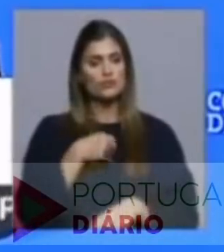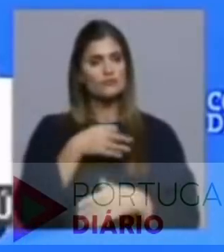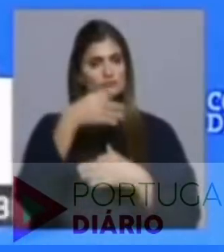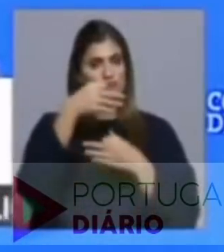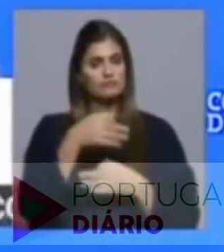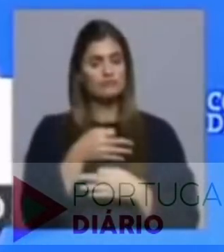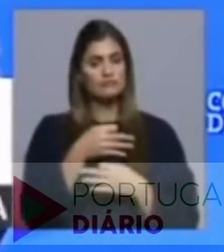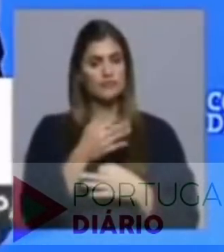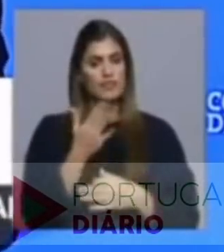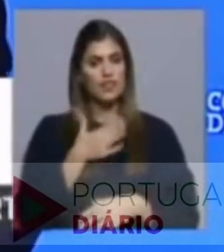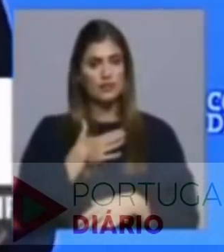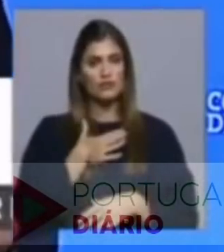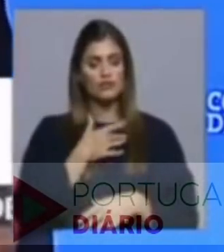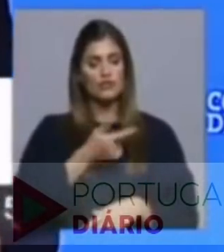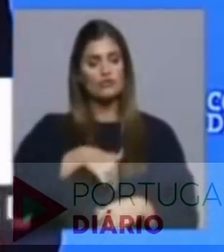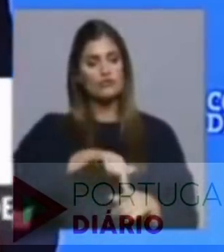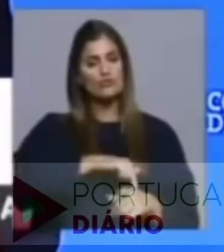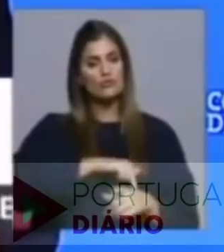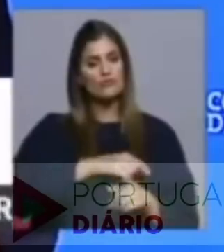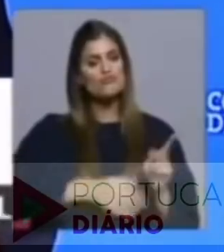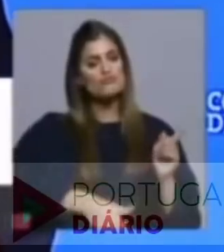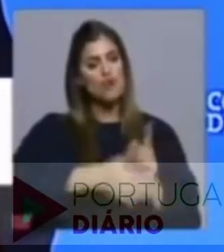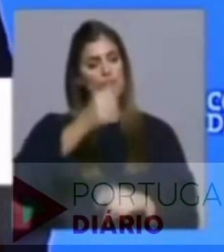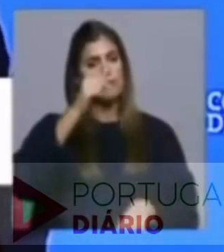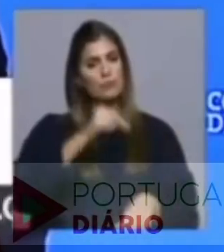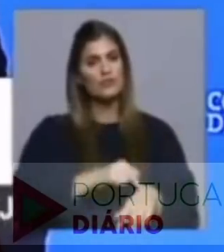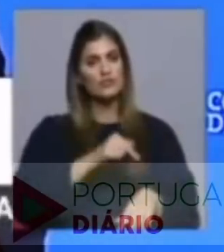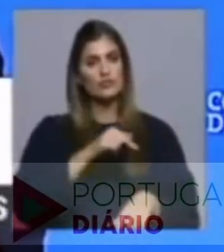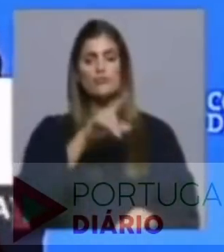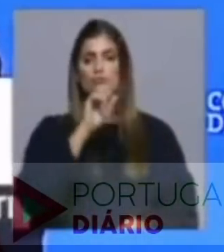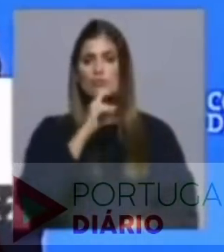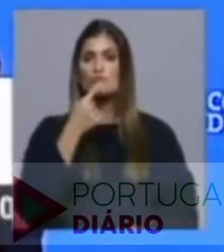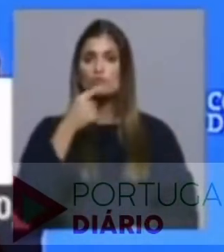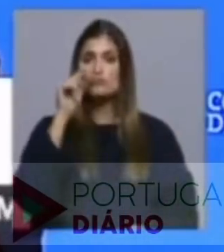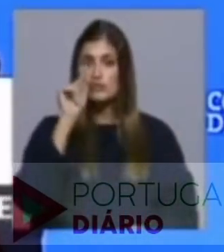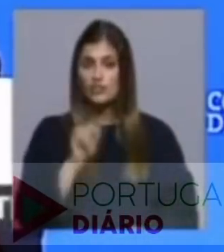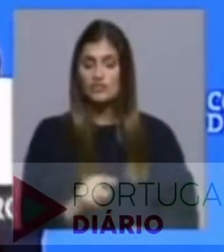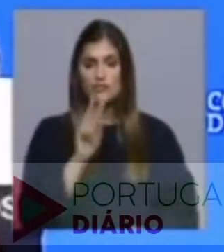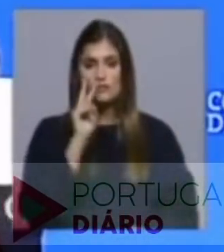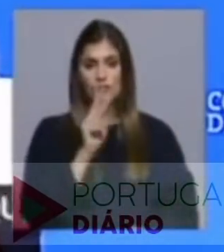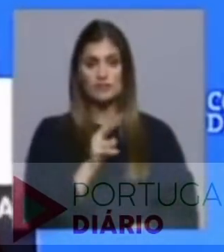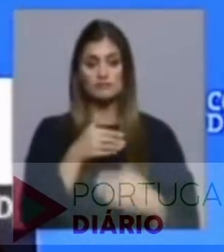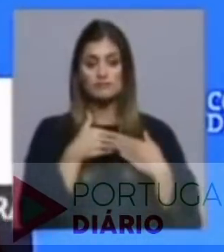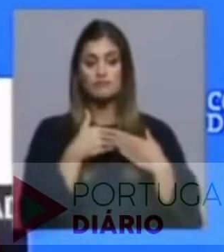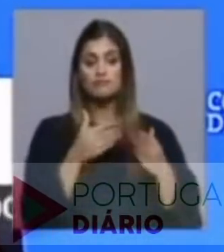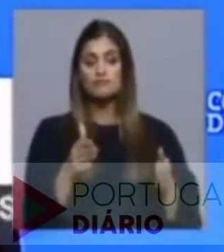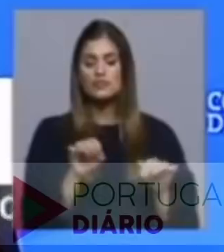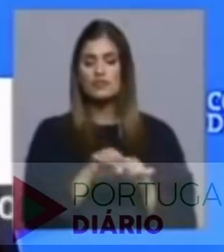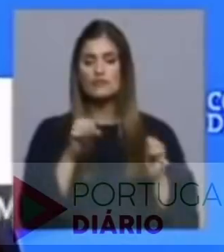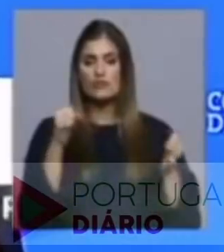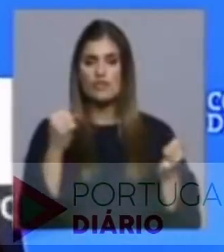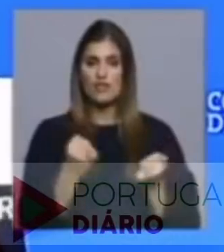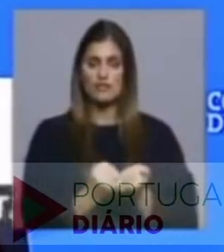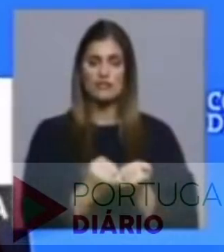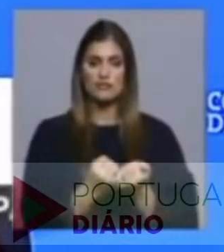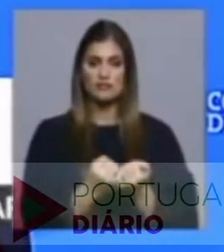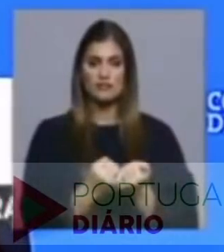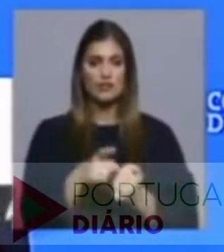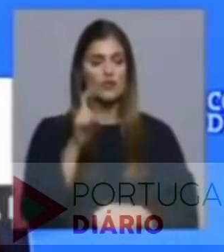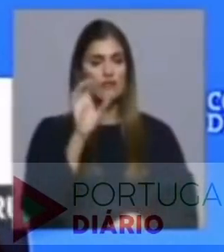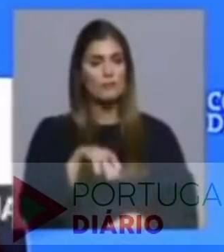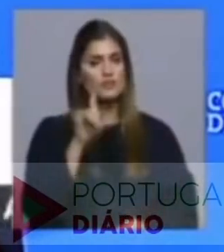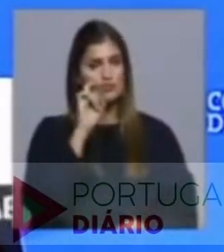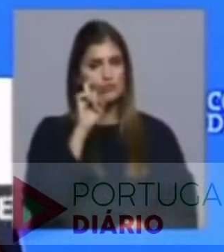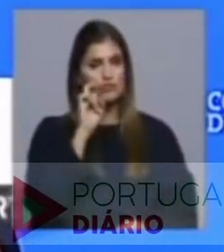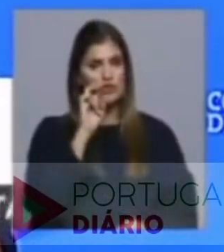nos permitiram chegar a um momento em que podemos de novo olhar para a reabertura da sociedade com segurança